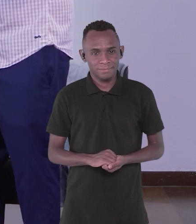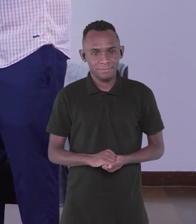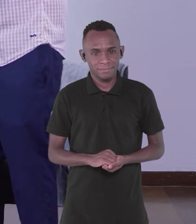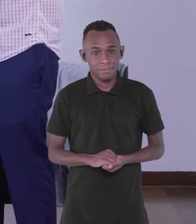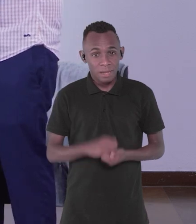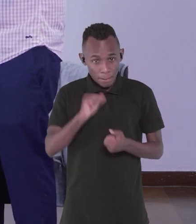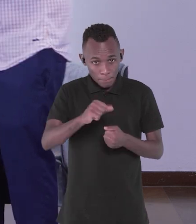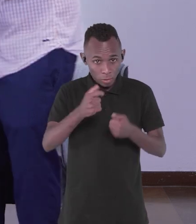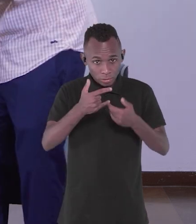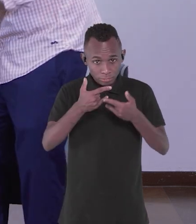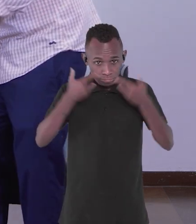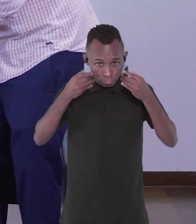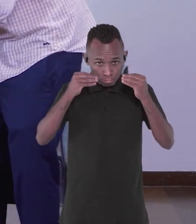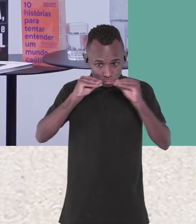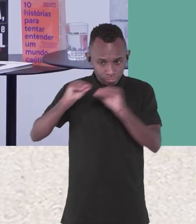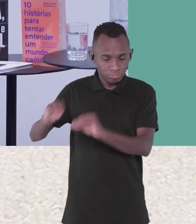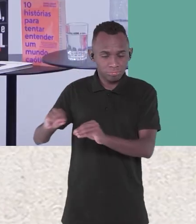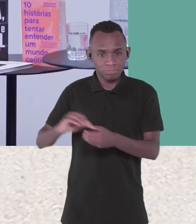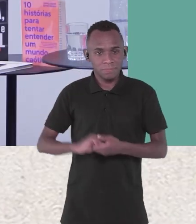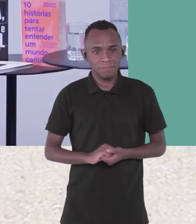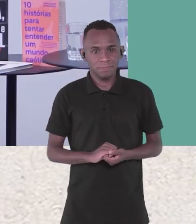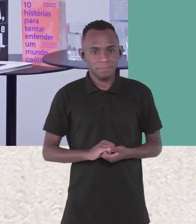Agora pode tirar a máscara, Jamil.